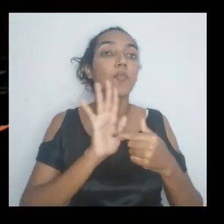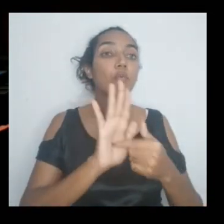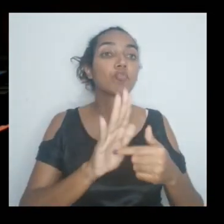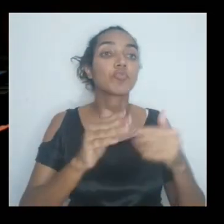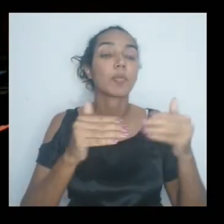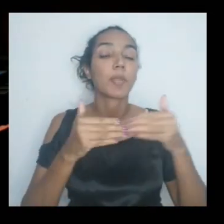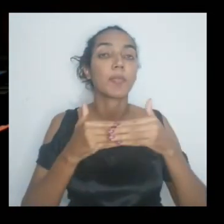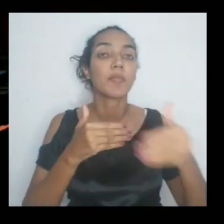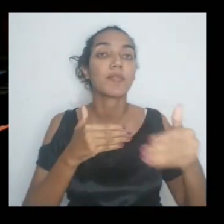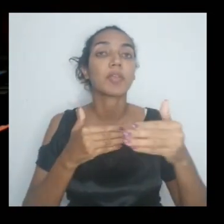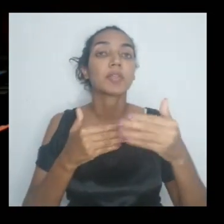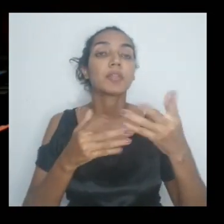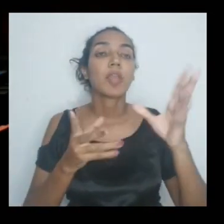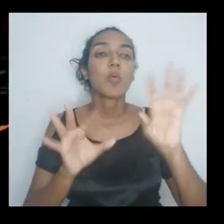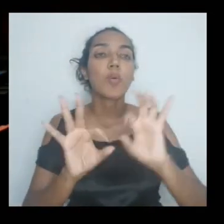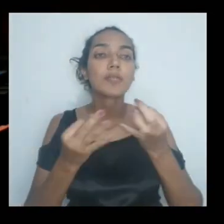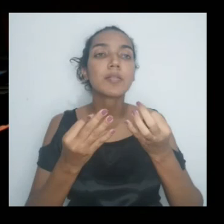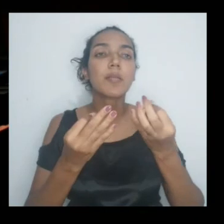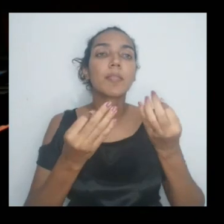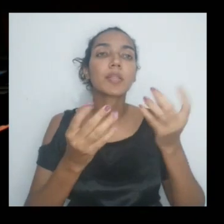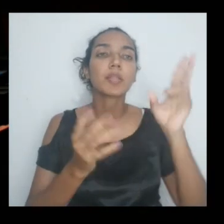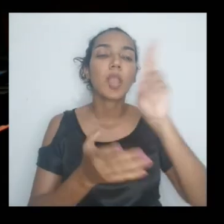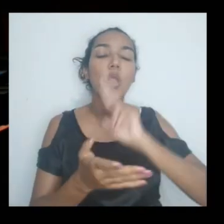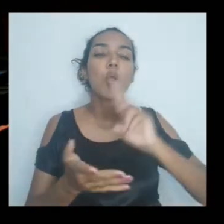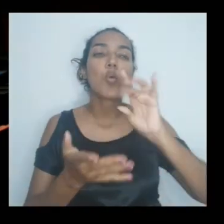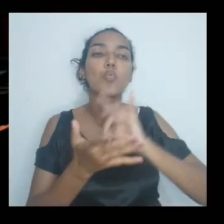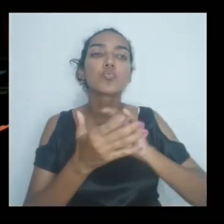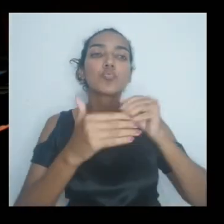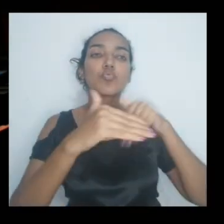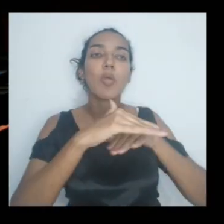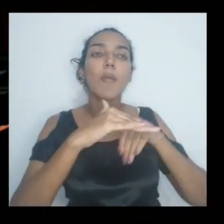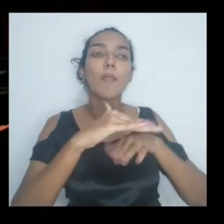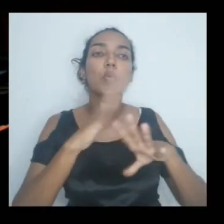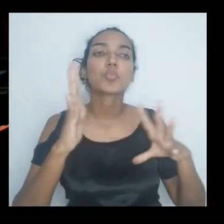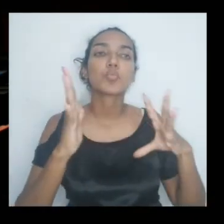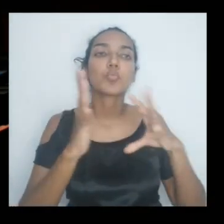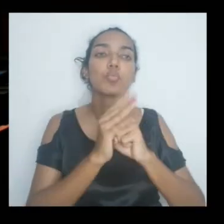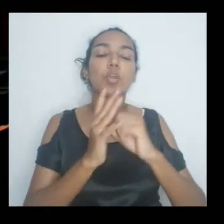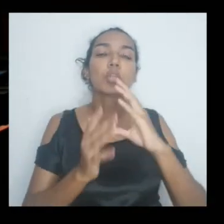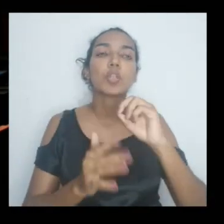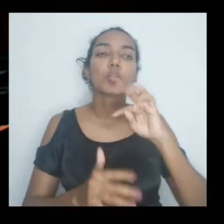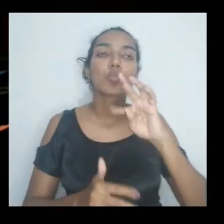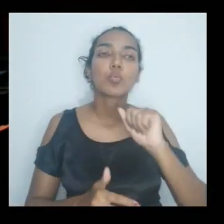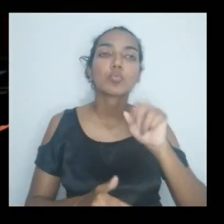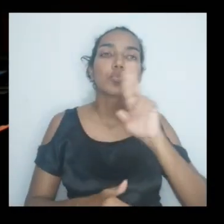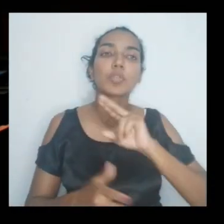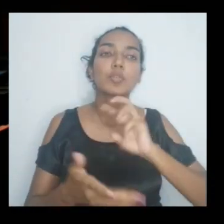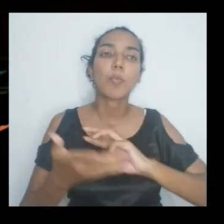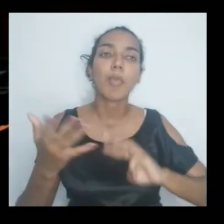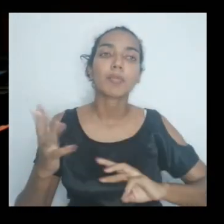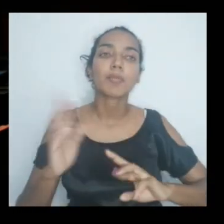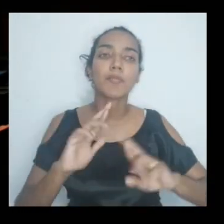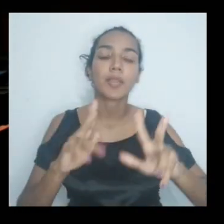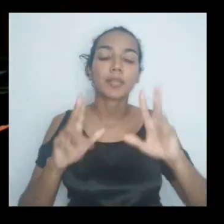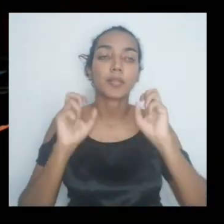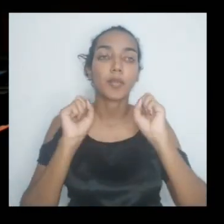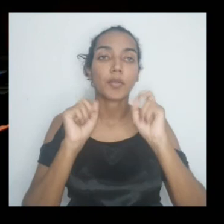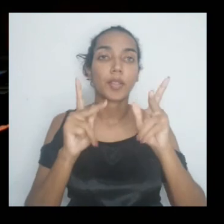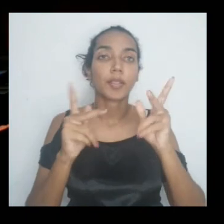alguns métodos diferentes. Beleza? Valeu! Para quem está me acompanhando, deixa um like nesse vídeo. Até mais!